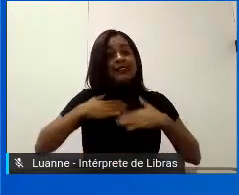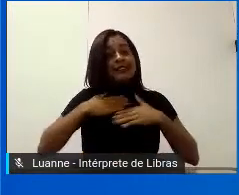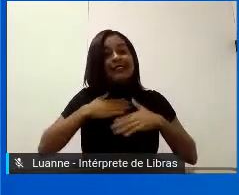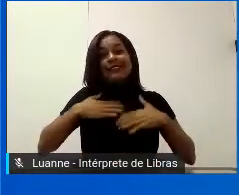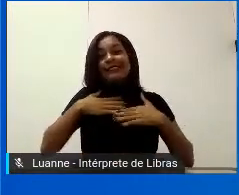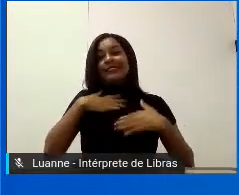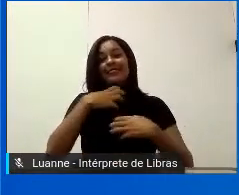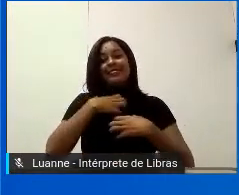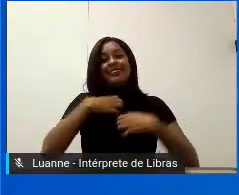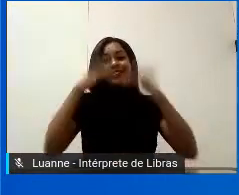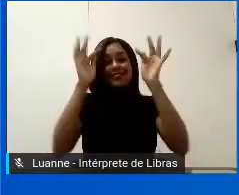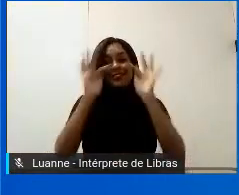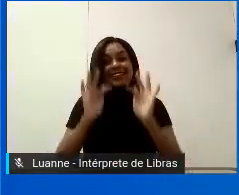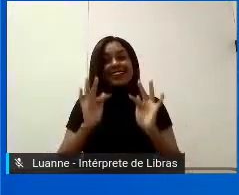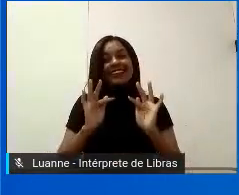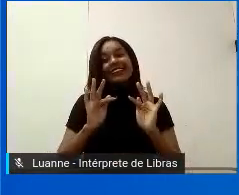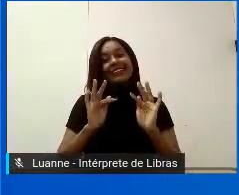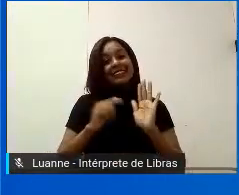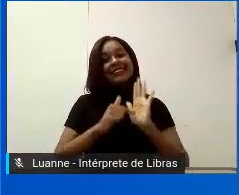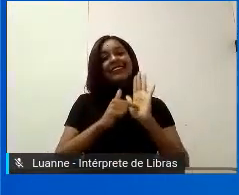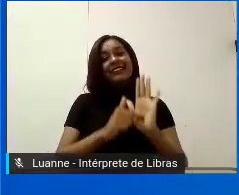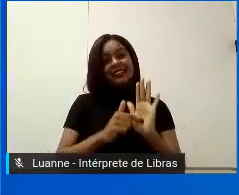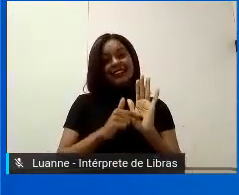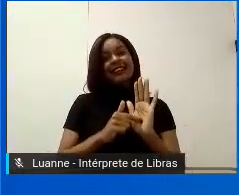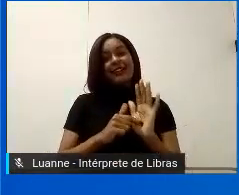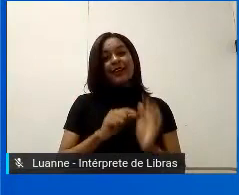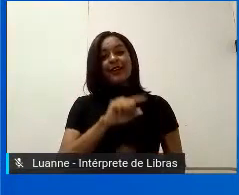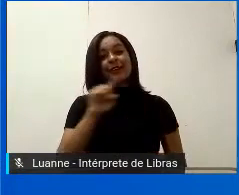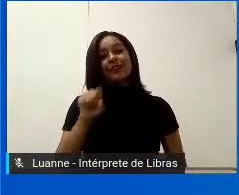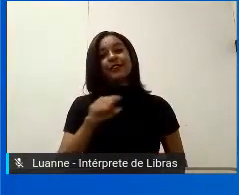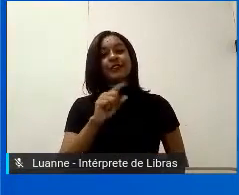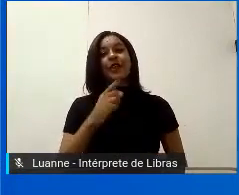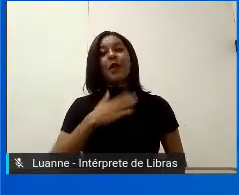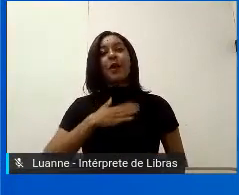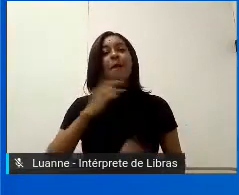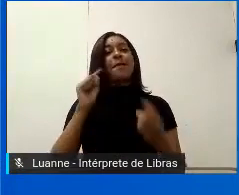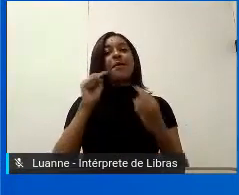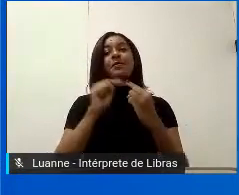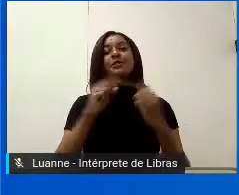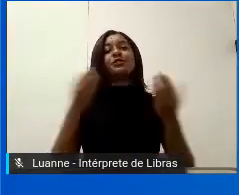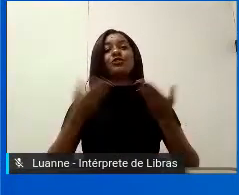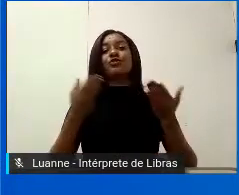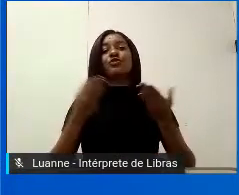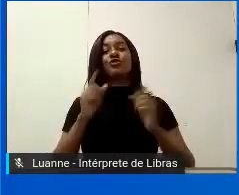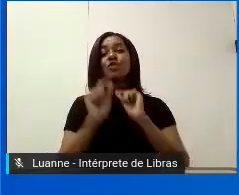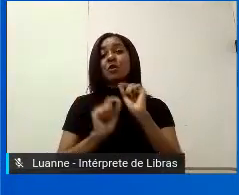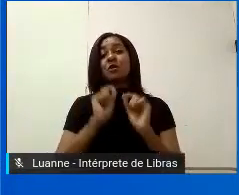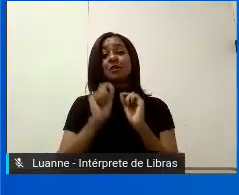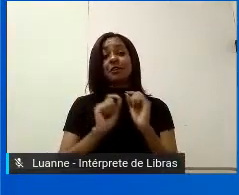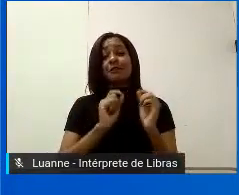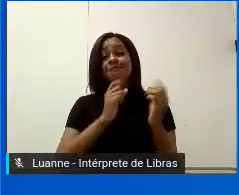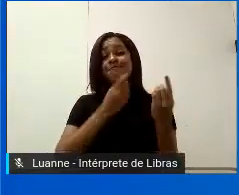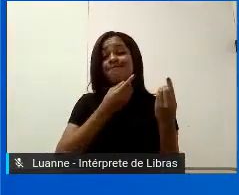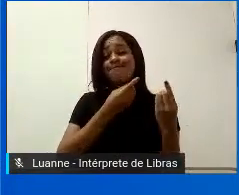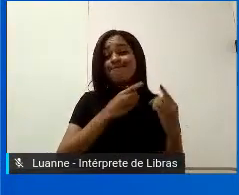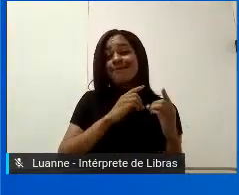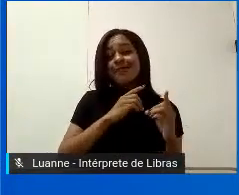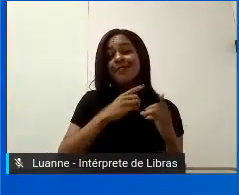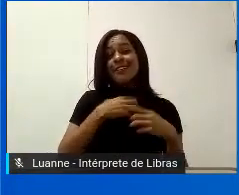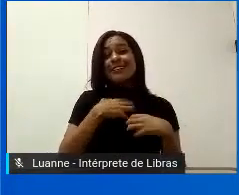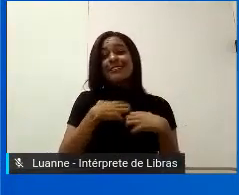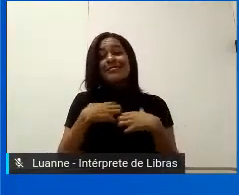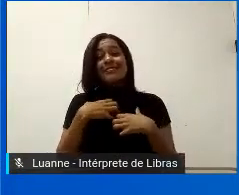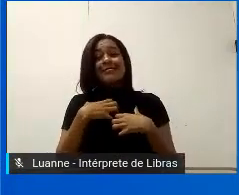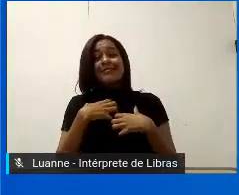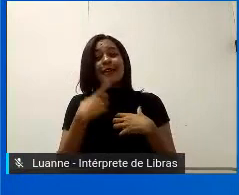com vocês e aí o meu objetivo hoje aqui né é provocar né e criar um incômodo do que a gente pensa para